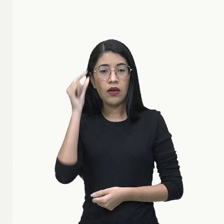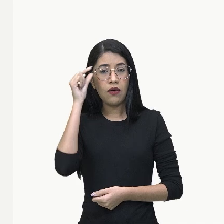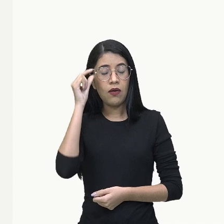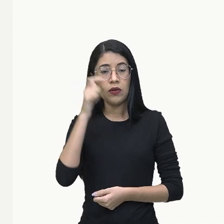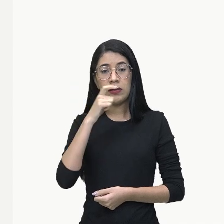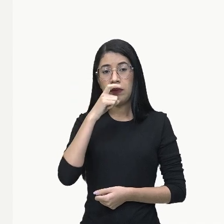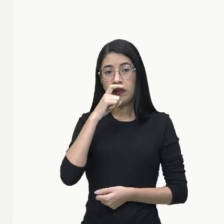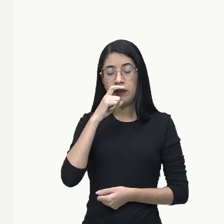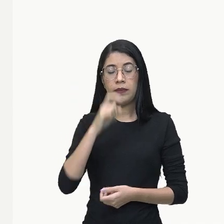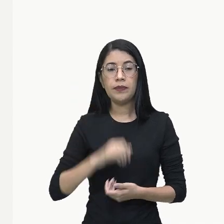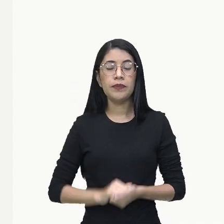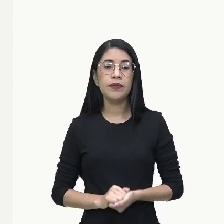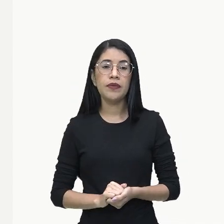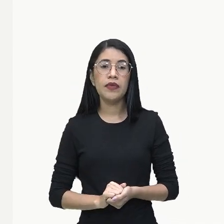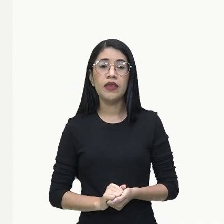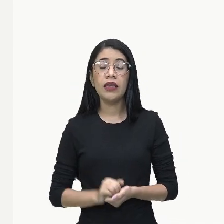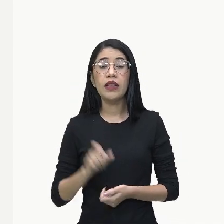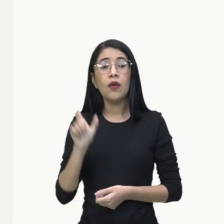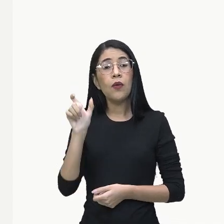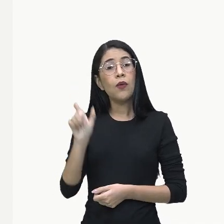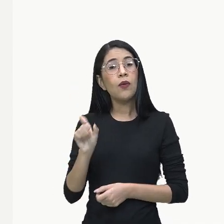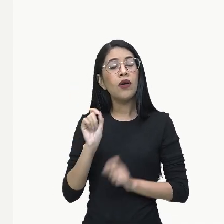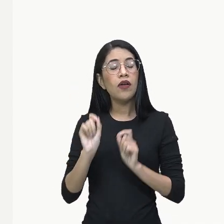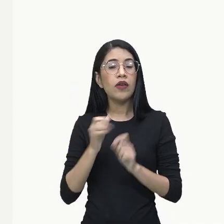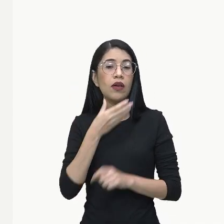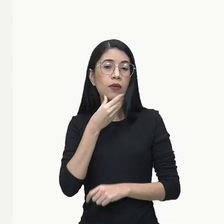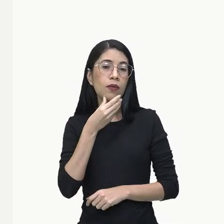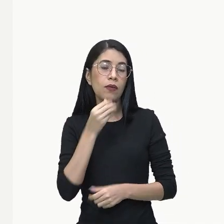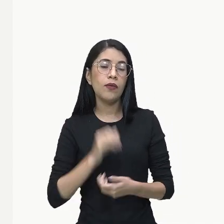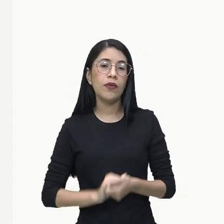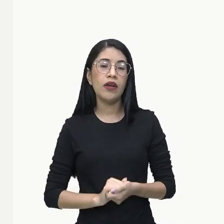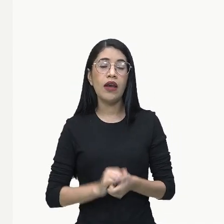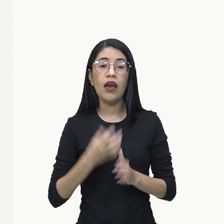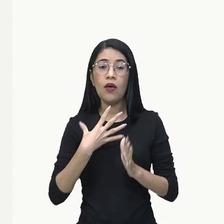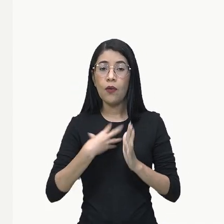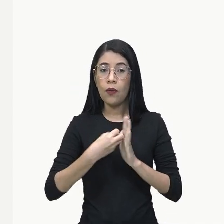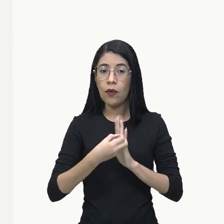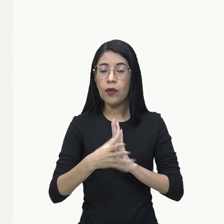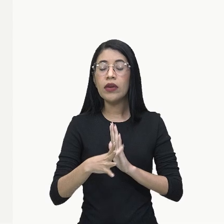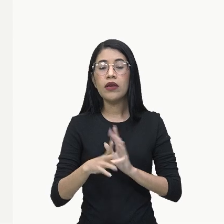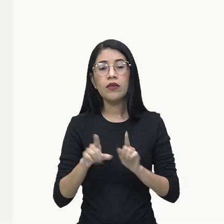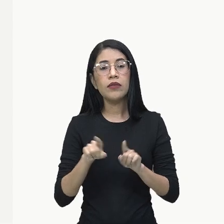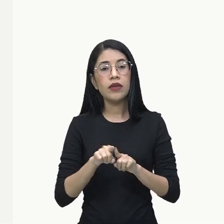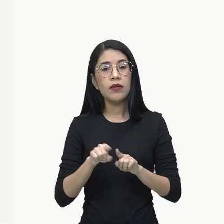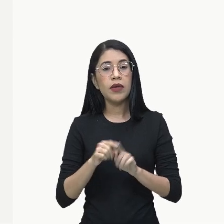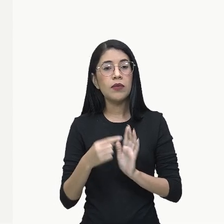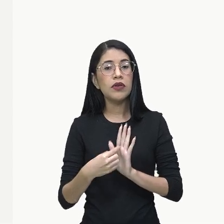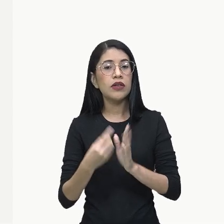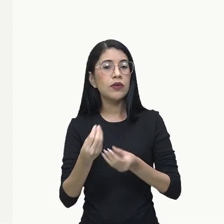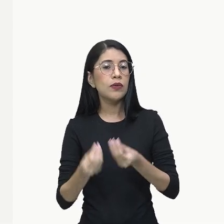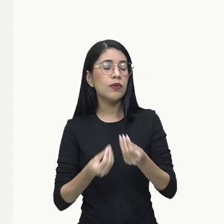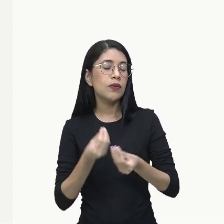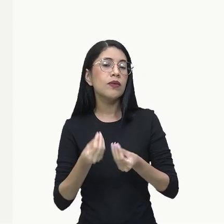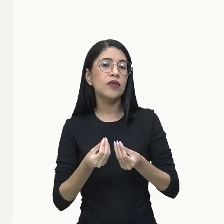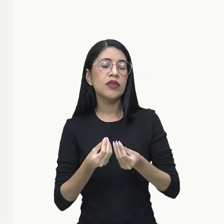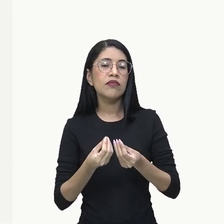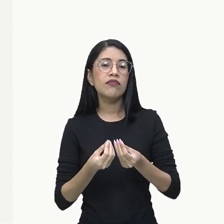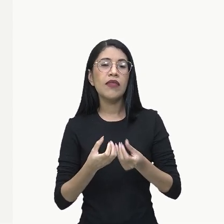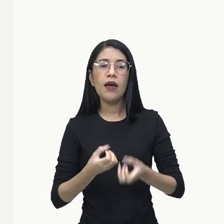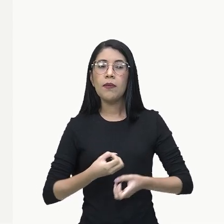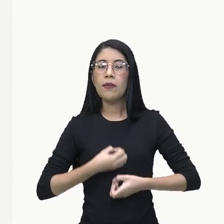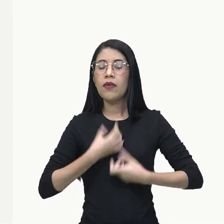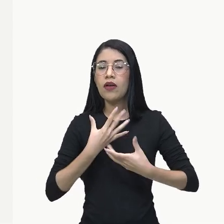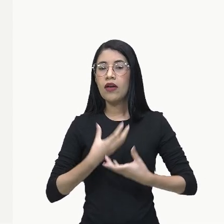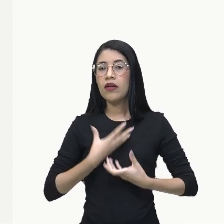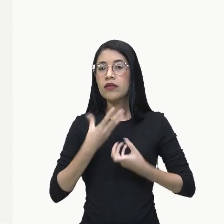bigode. Este homem seria o próprio eu lírico, expressando aí mais uma vez